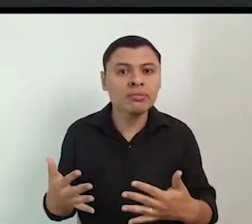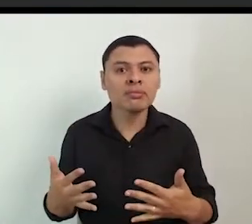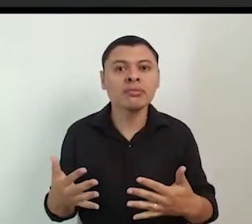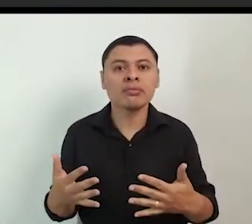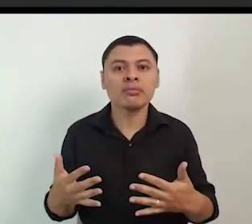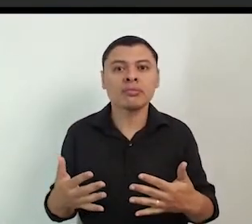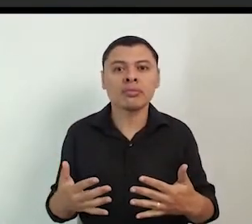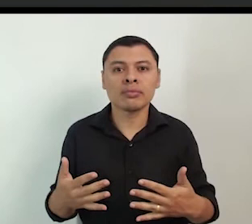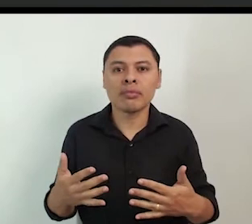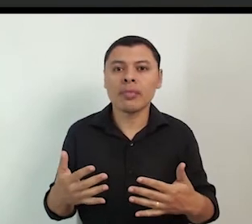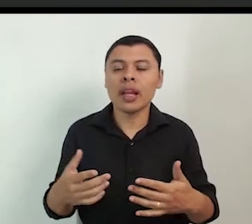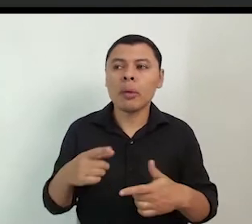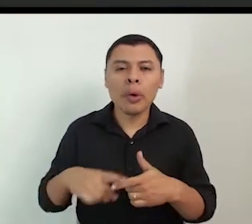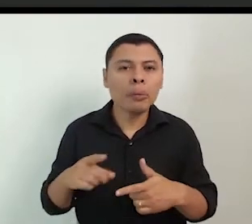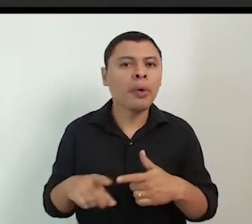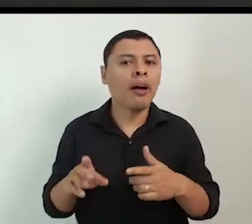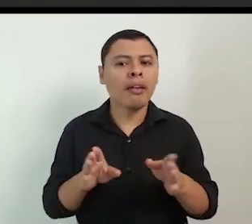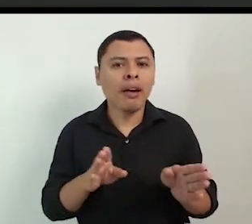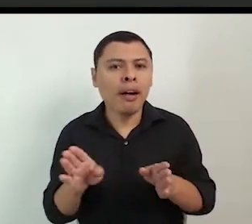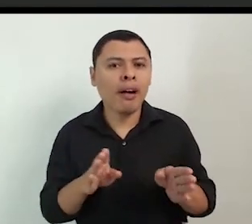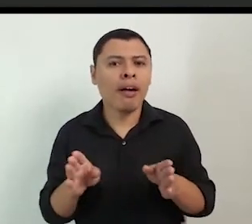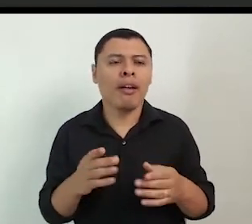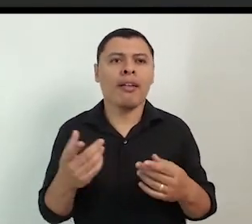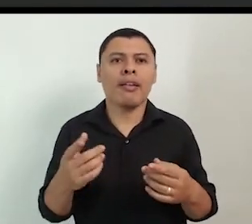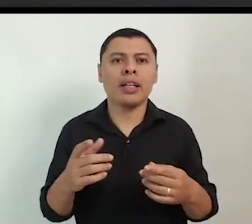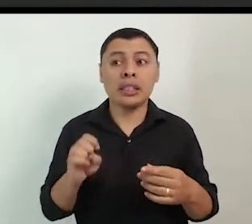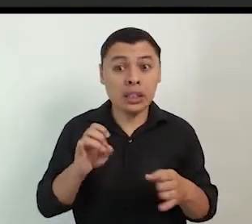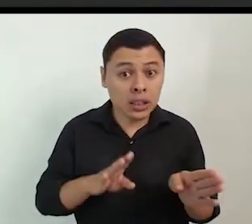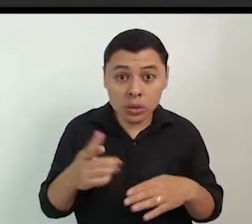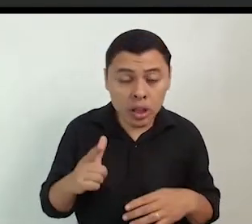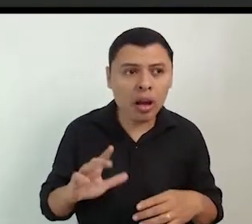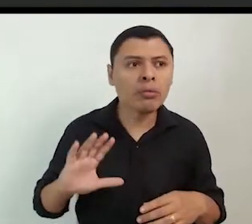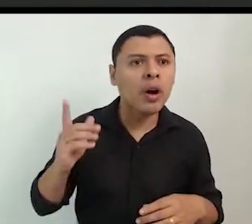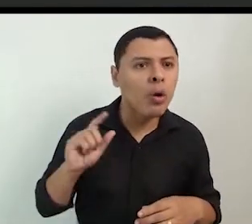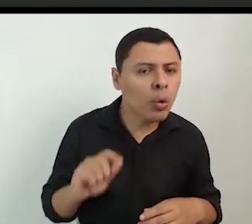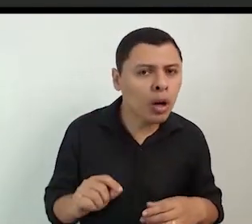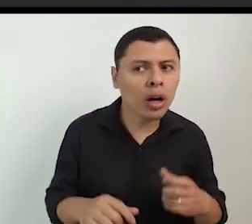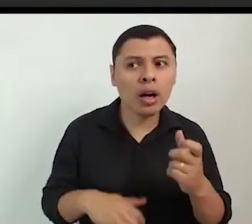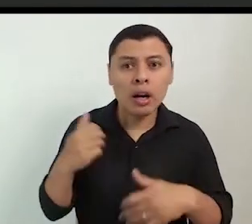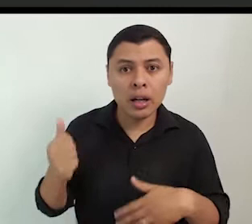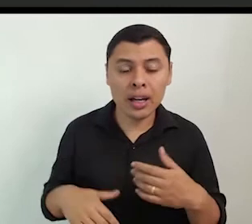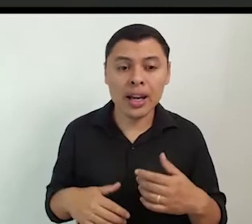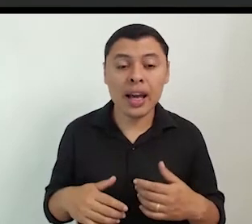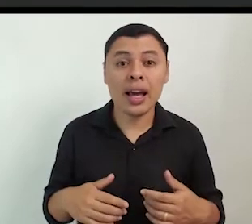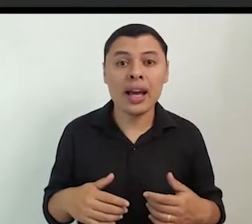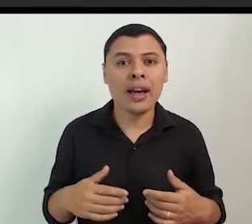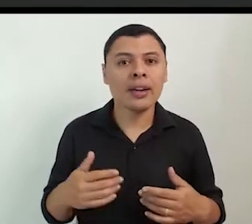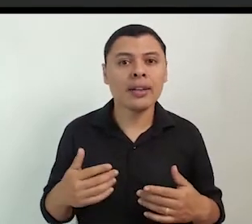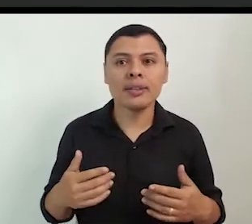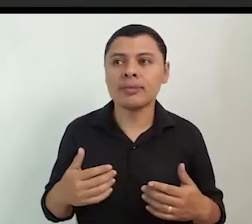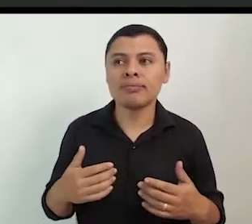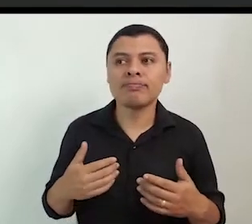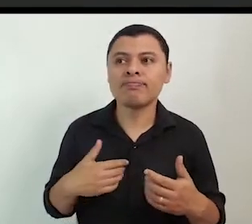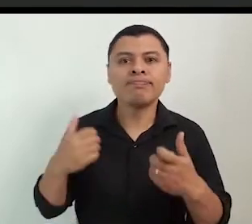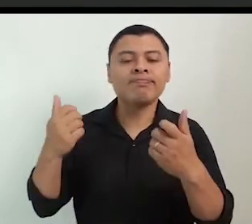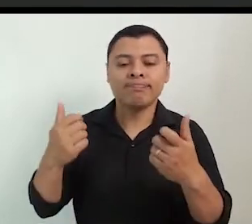defeitos de acessibilidade, impactos de acessibilidade, não eram possíveis de serem passados